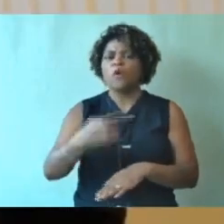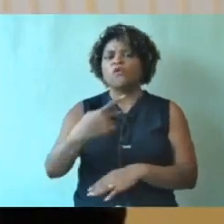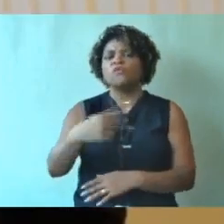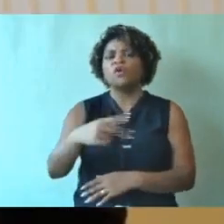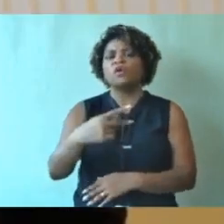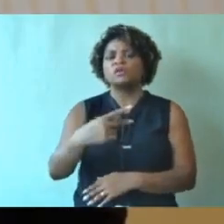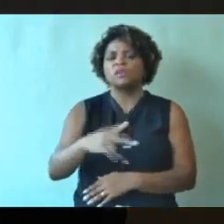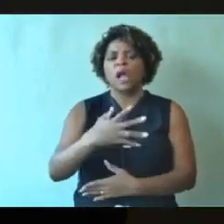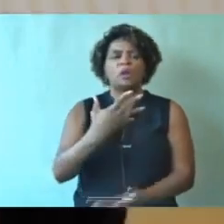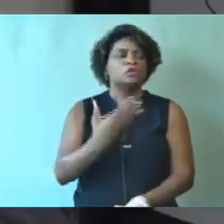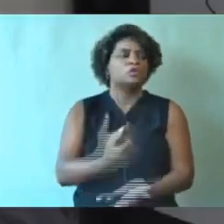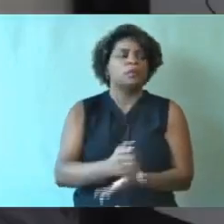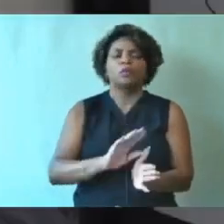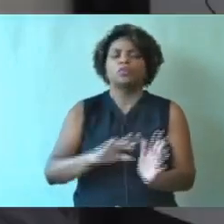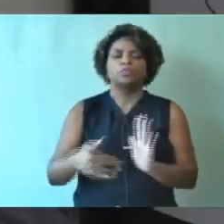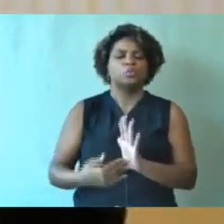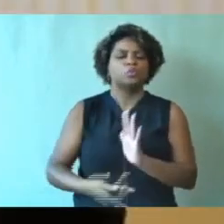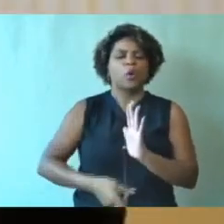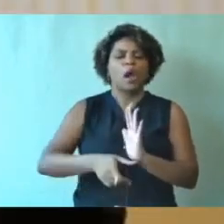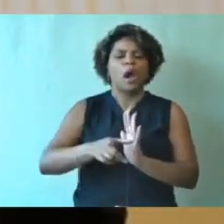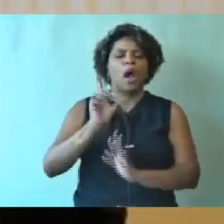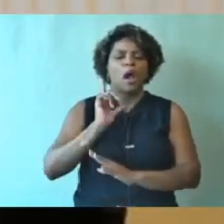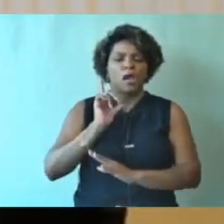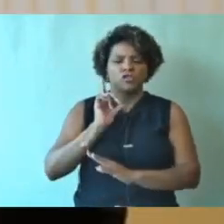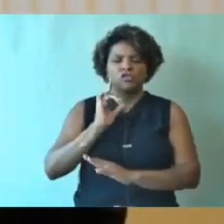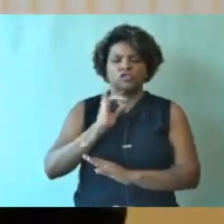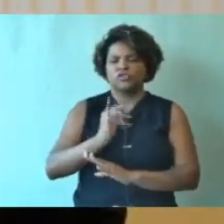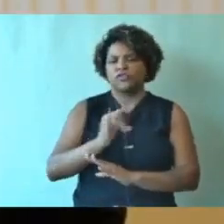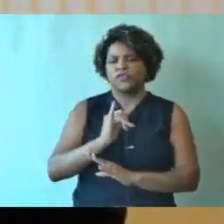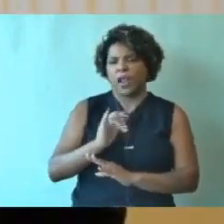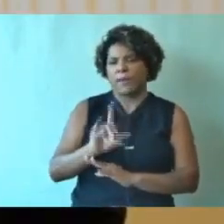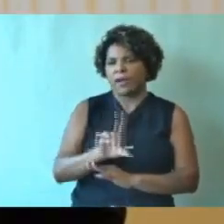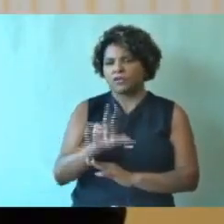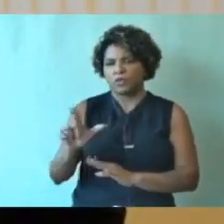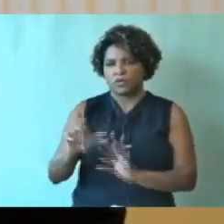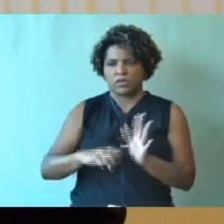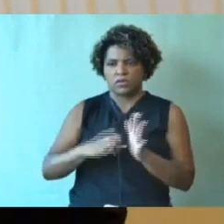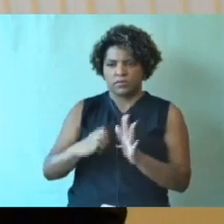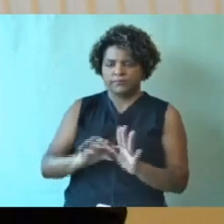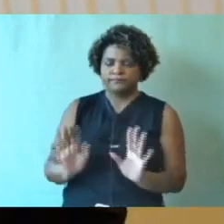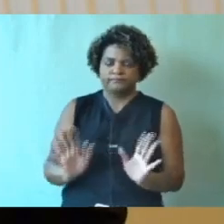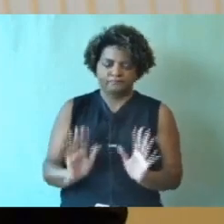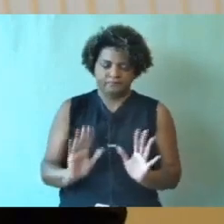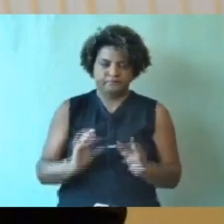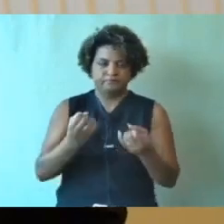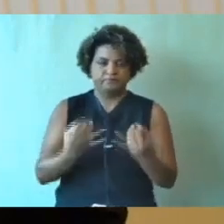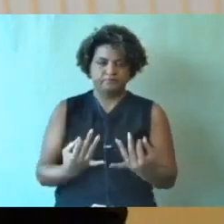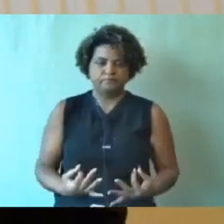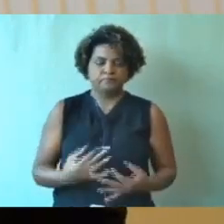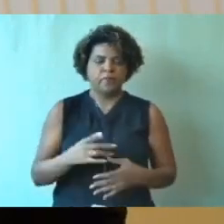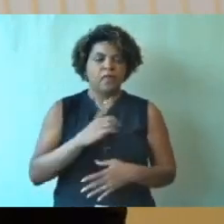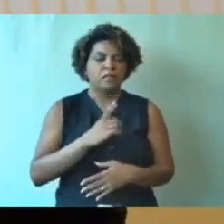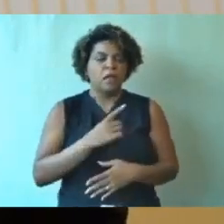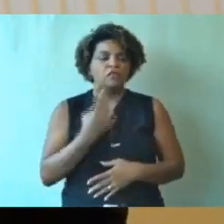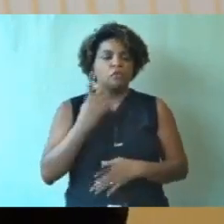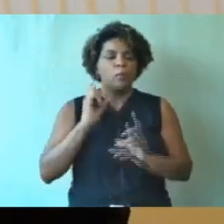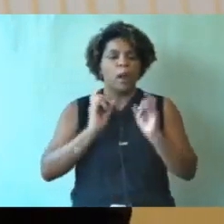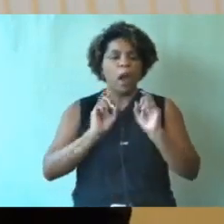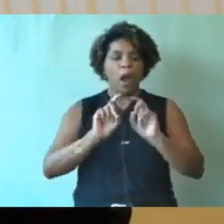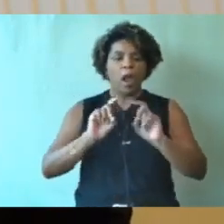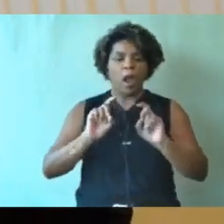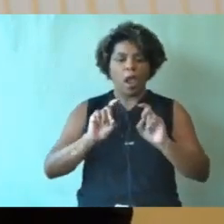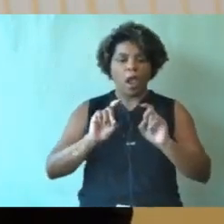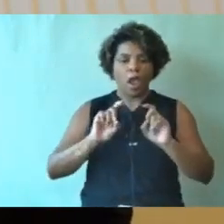demais? Aos demais pares? Levei ao consórcio, fizemos a reunião do consórcio. Ok. Para encontrar alguns outros membros